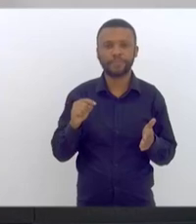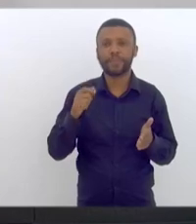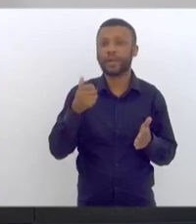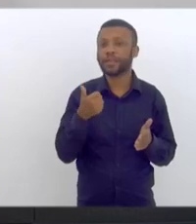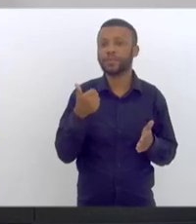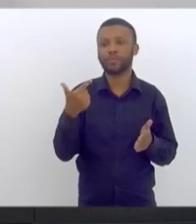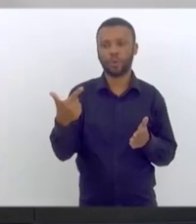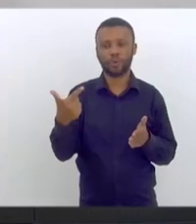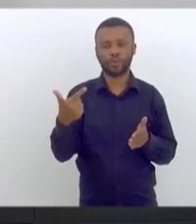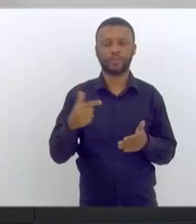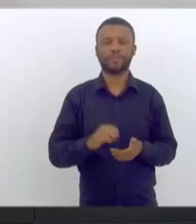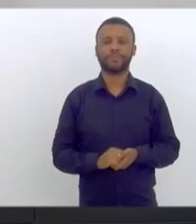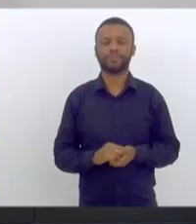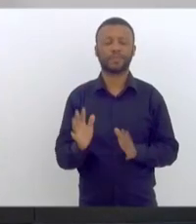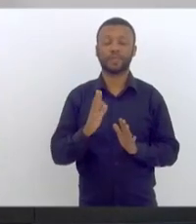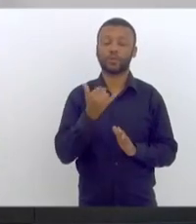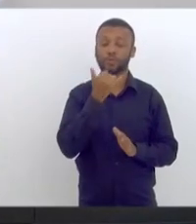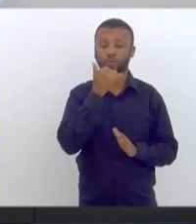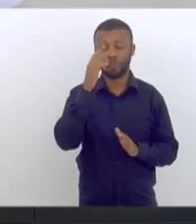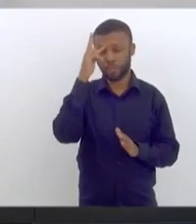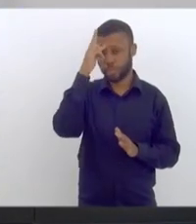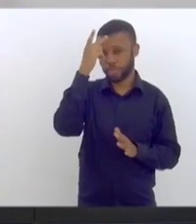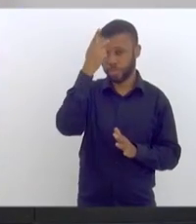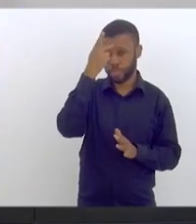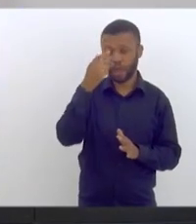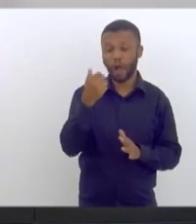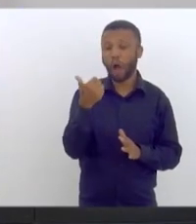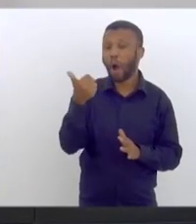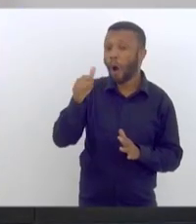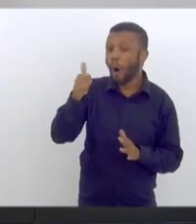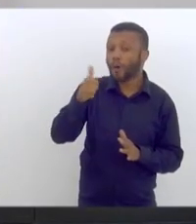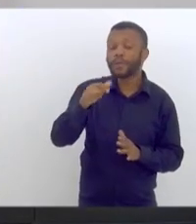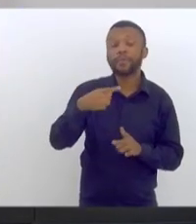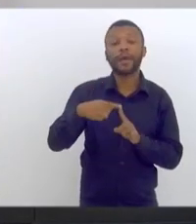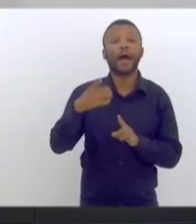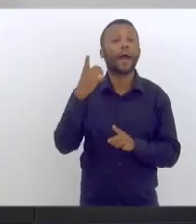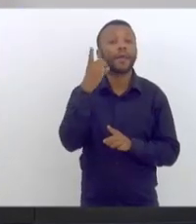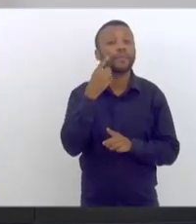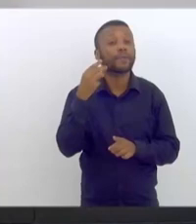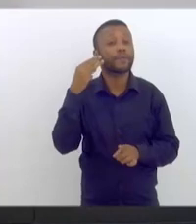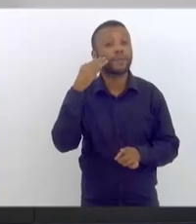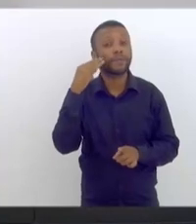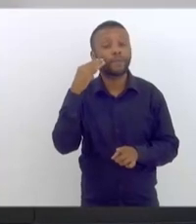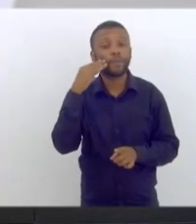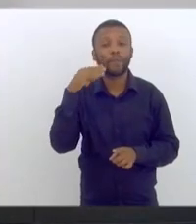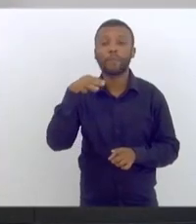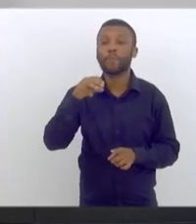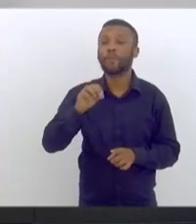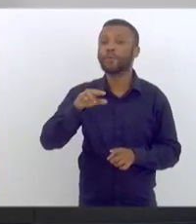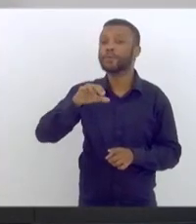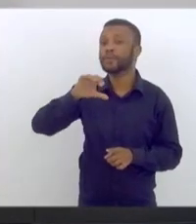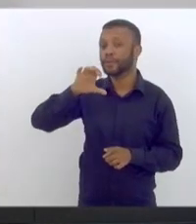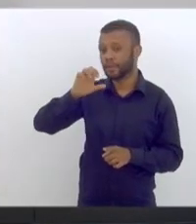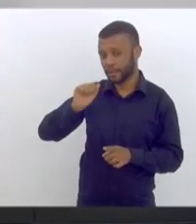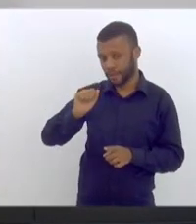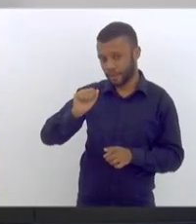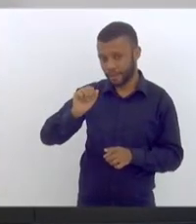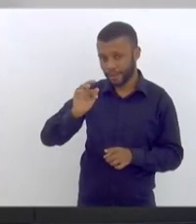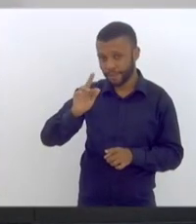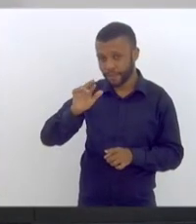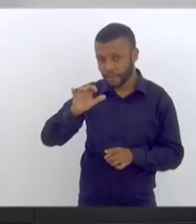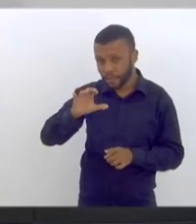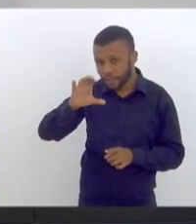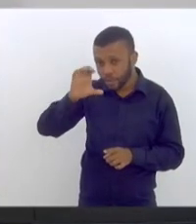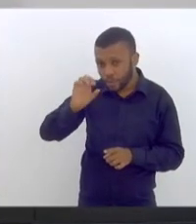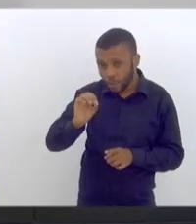12 12 não 11 que é deputada Mônica Mas tem já foi lá deputada Mônica